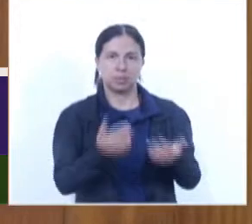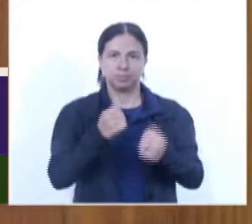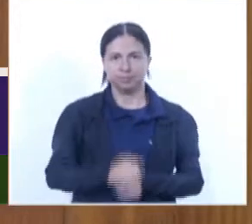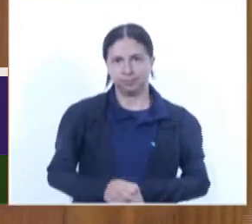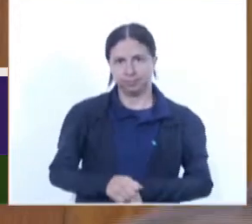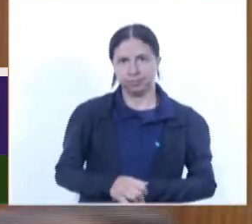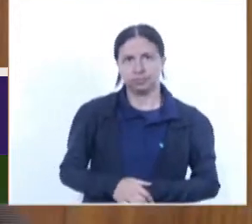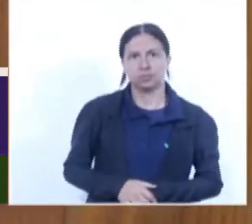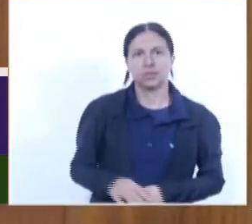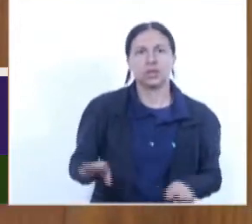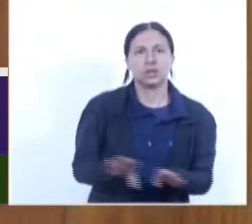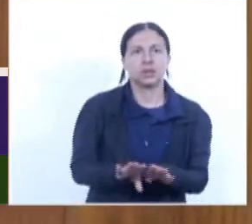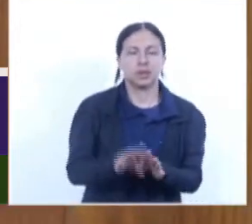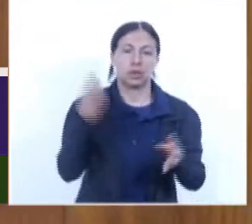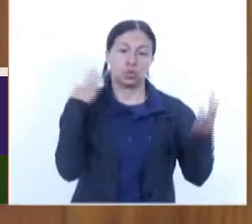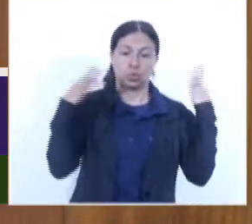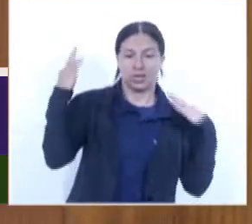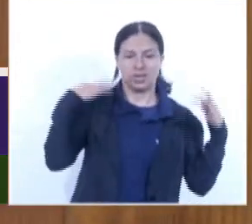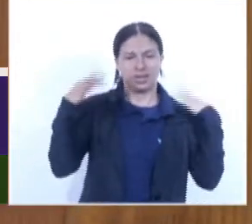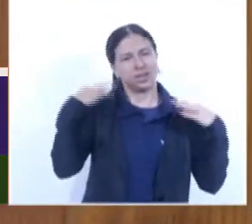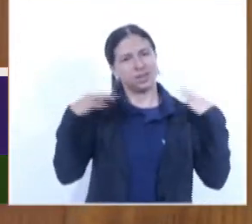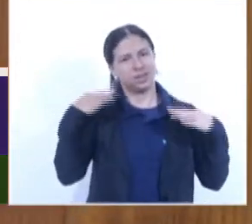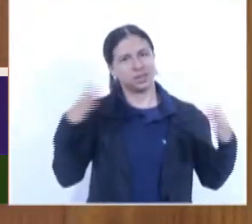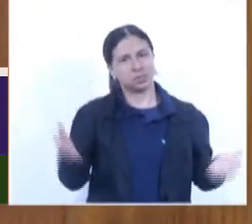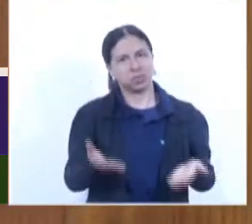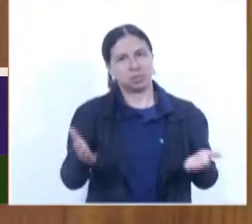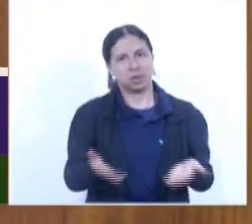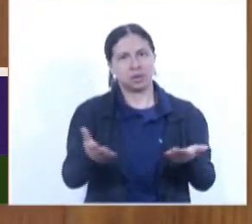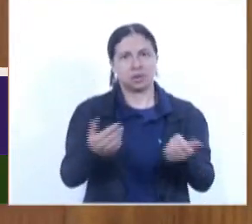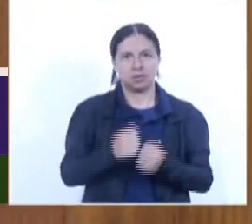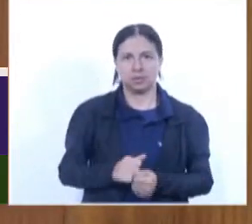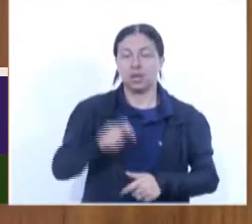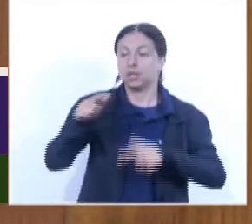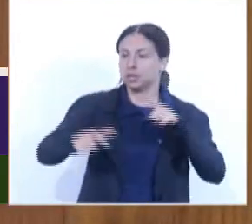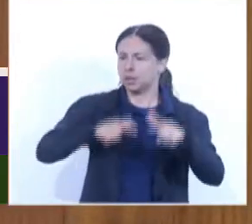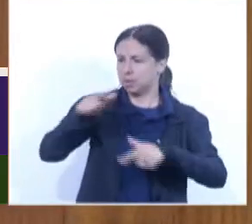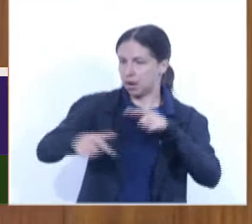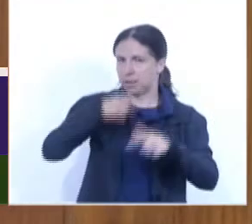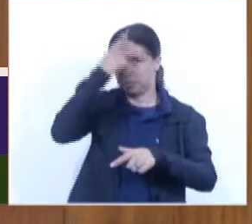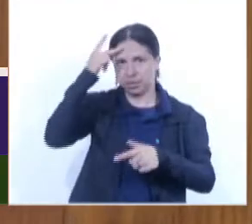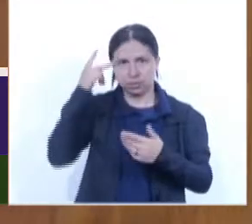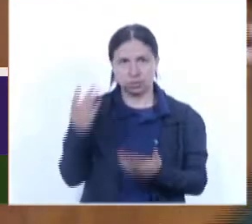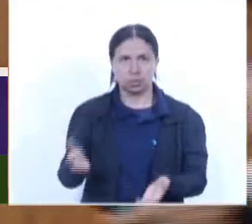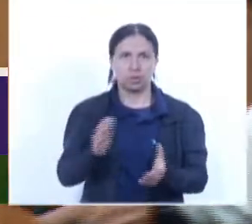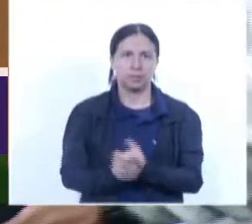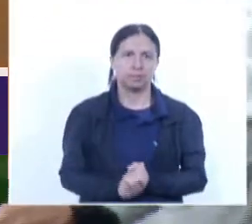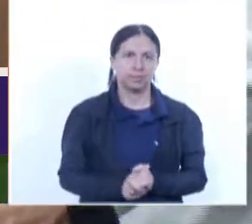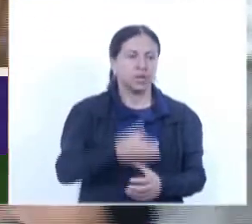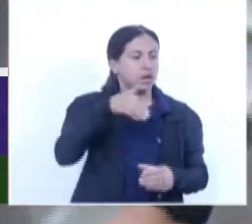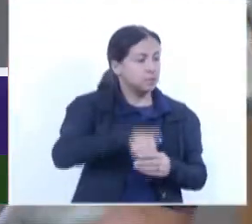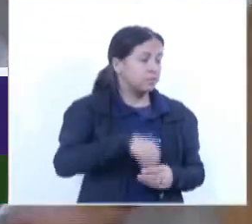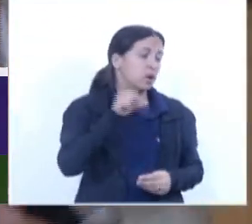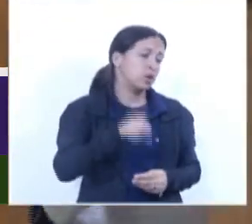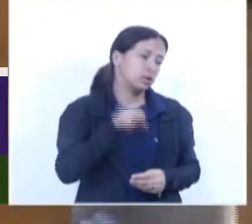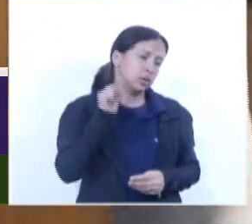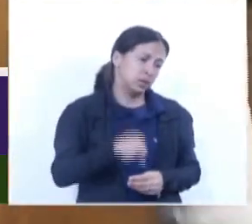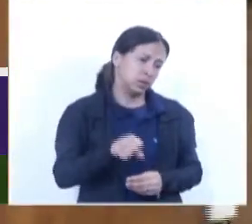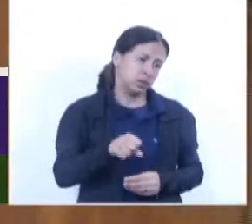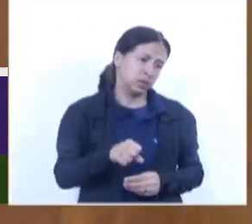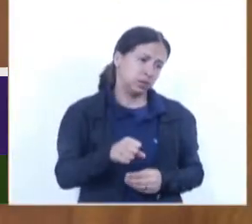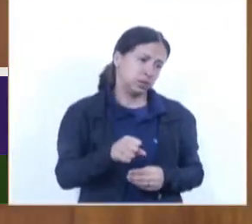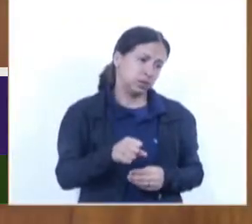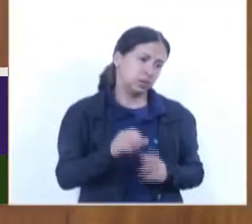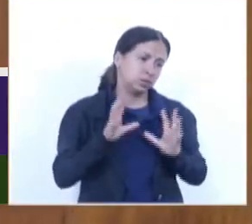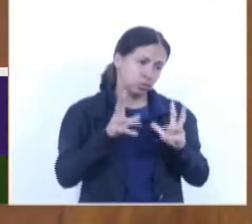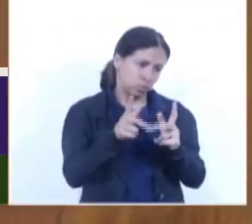fomenta muito turismo fometos trabalhadores então gente não deixe de voltar peço votos de todos e